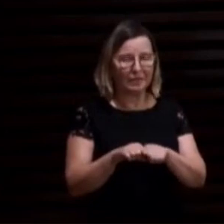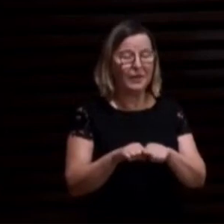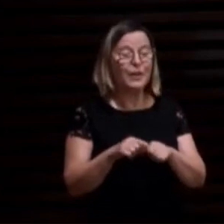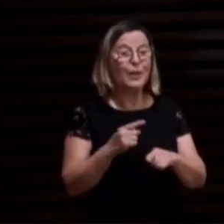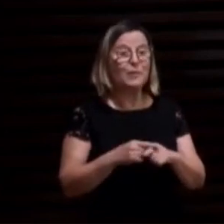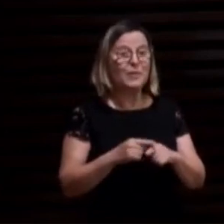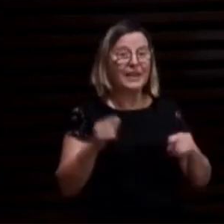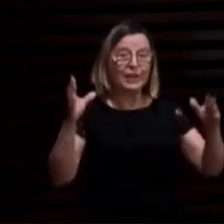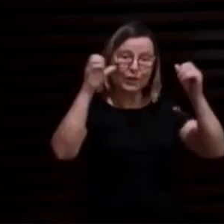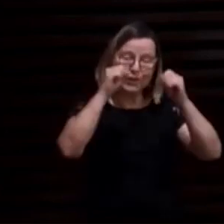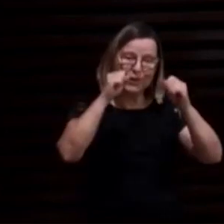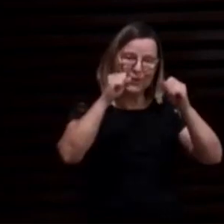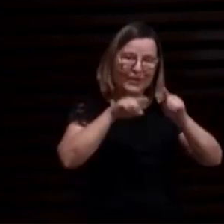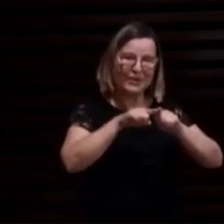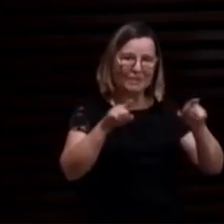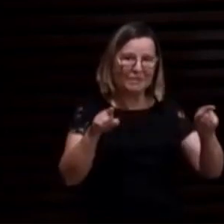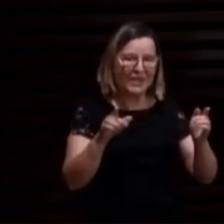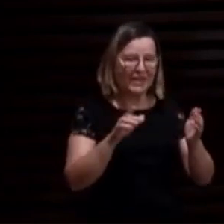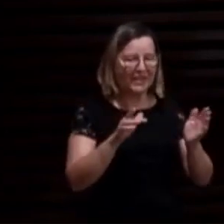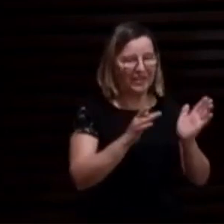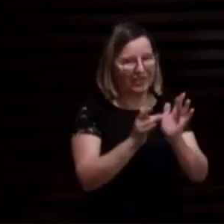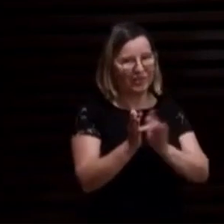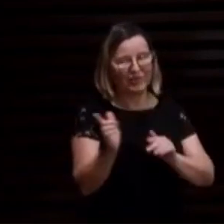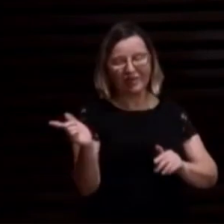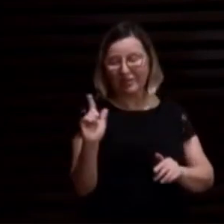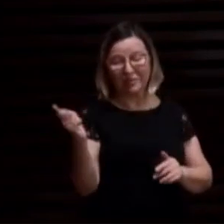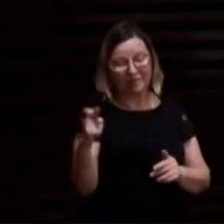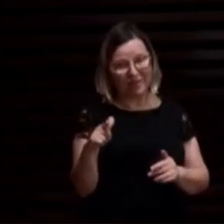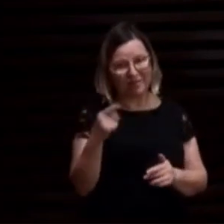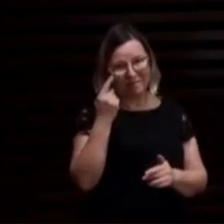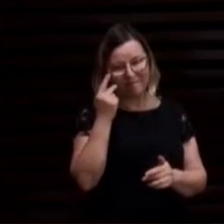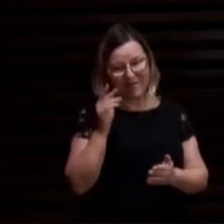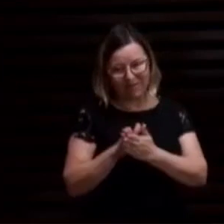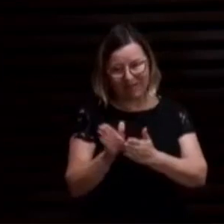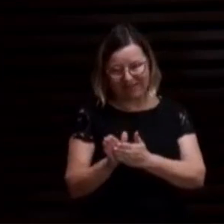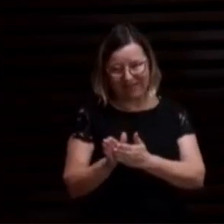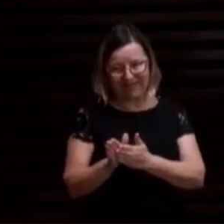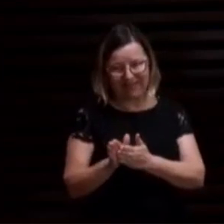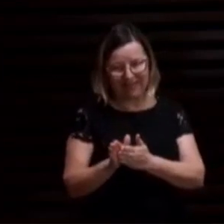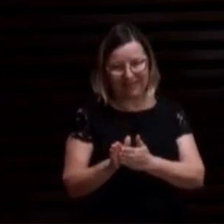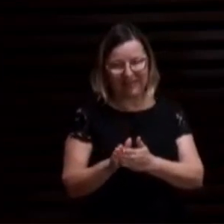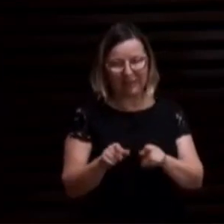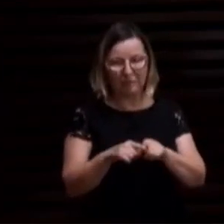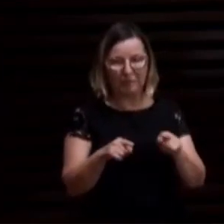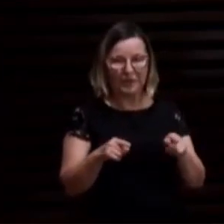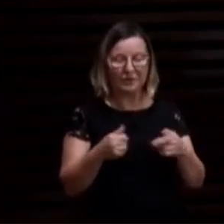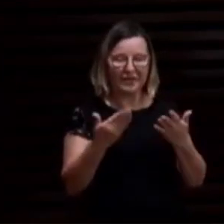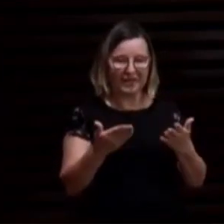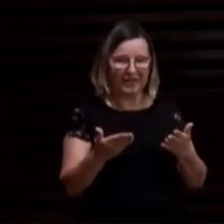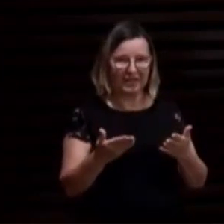Mas ele não veio para fugir, ele veio para se entregar. Para se cumprir a palavra que dissera, não